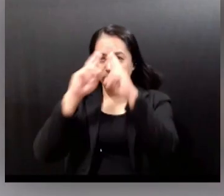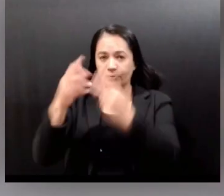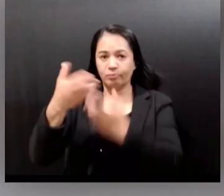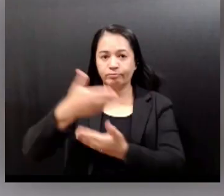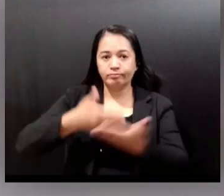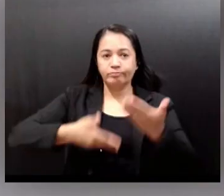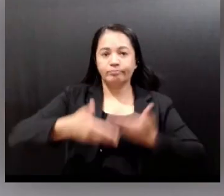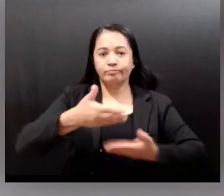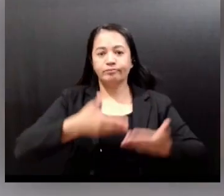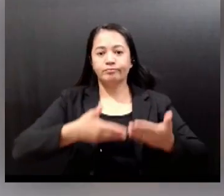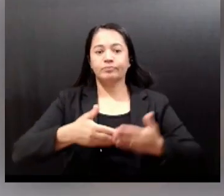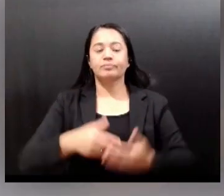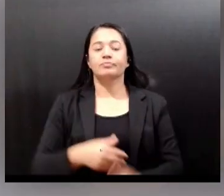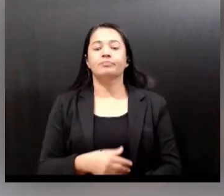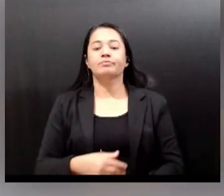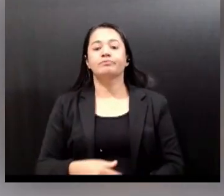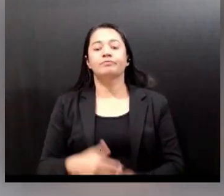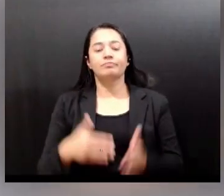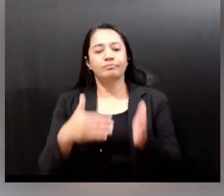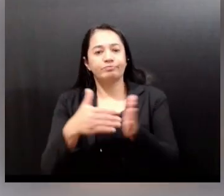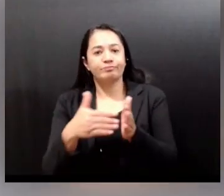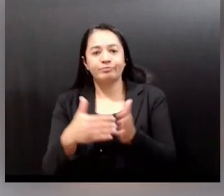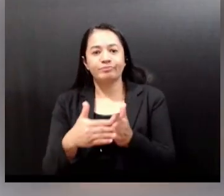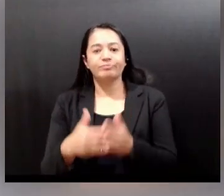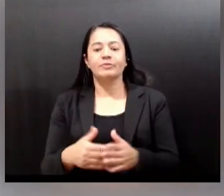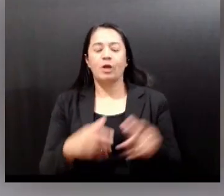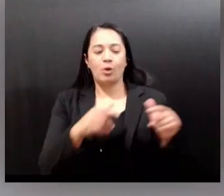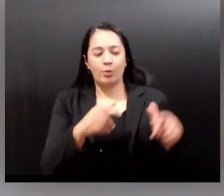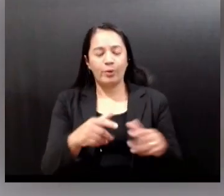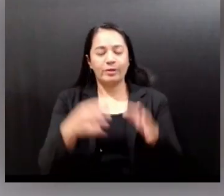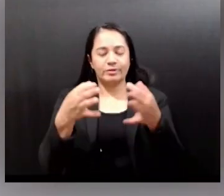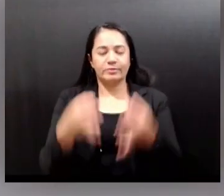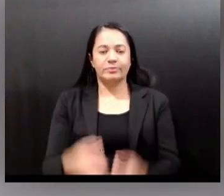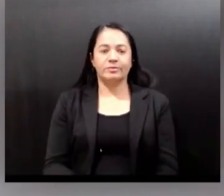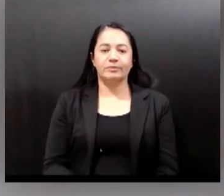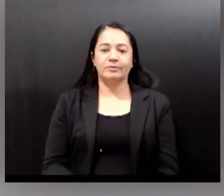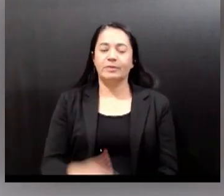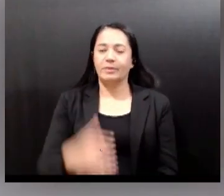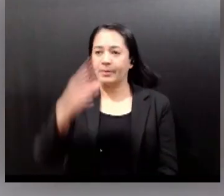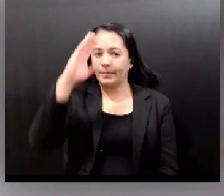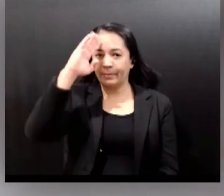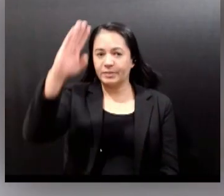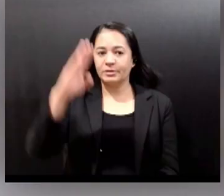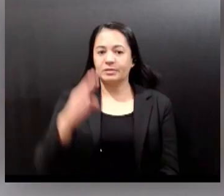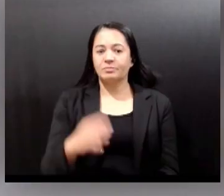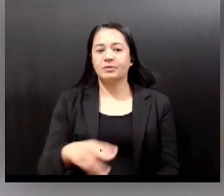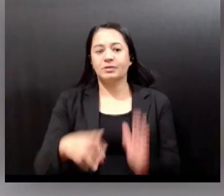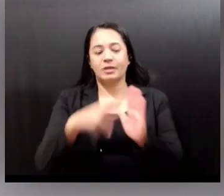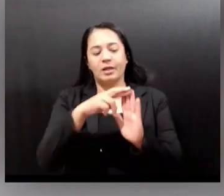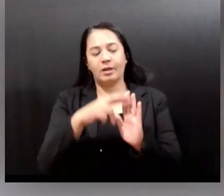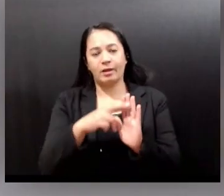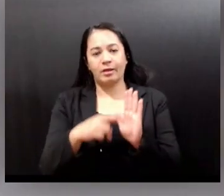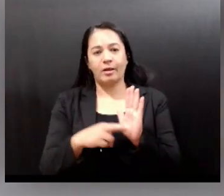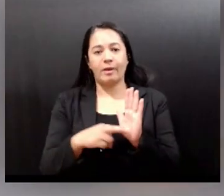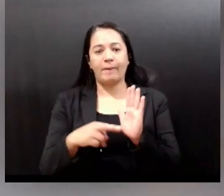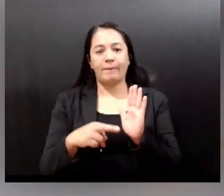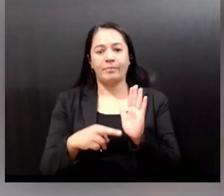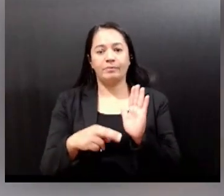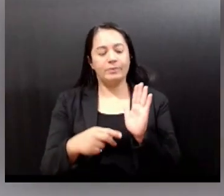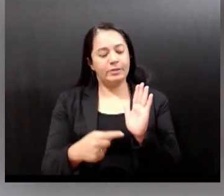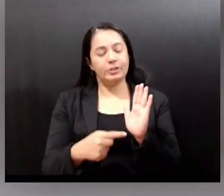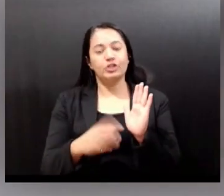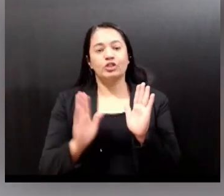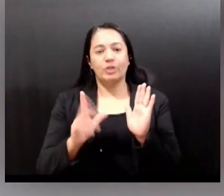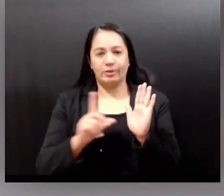o seu espaço, né? E, acima de tudo, observando as normas e regras que elas são criadas para proteger